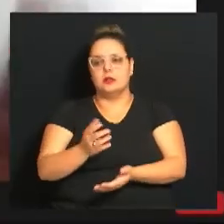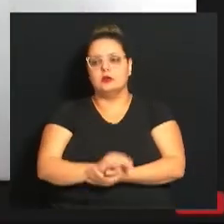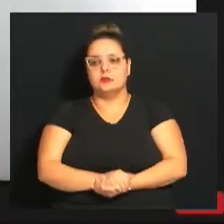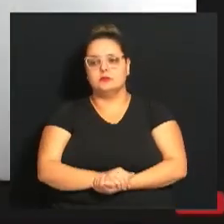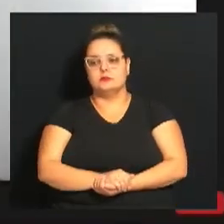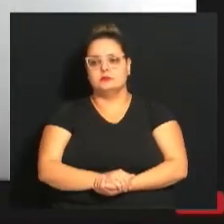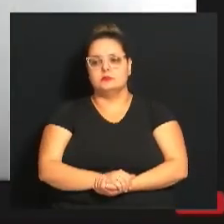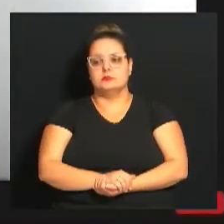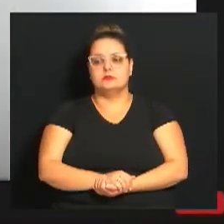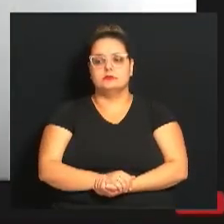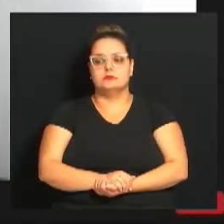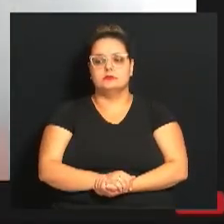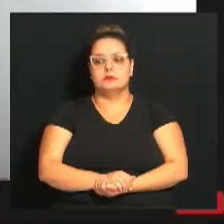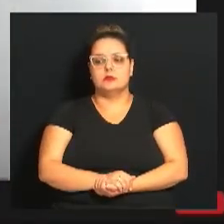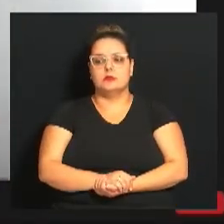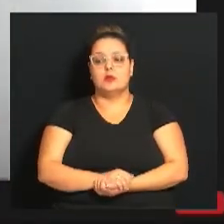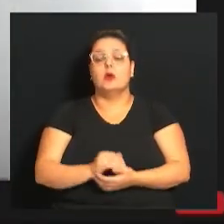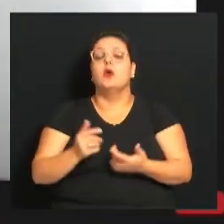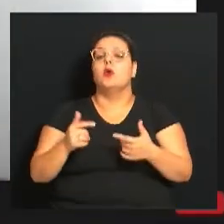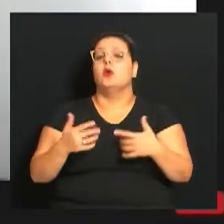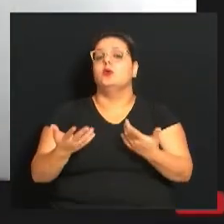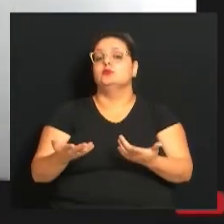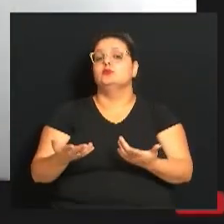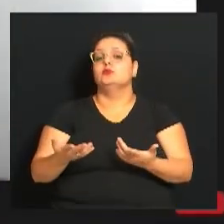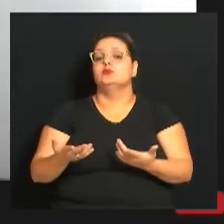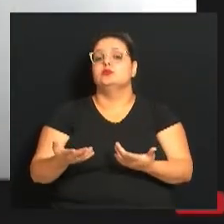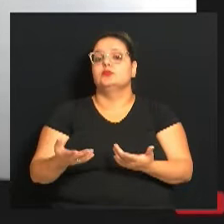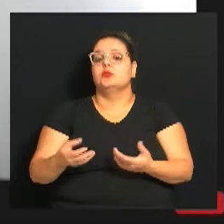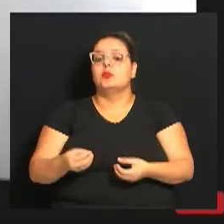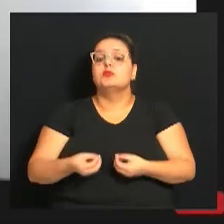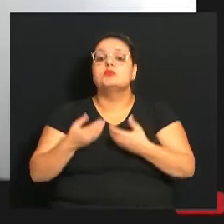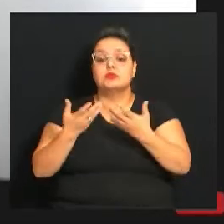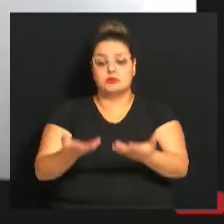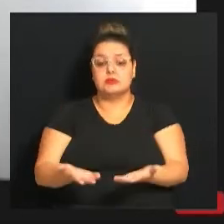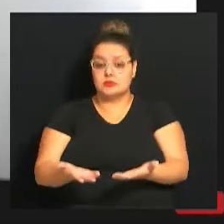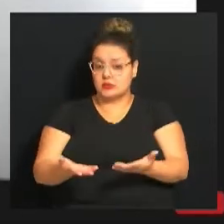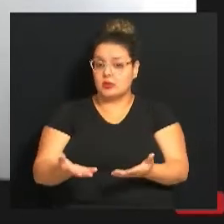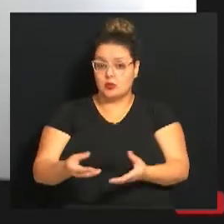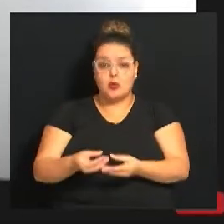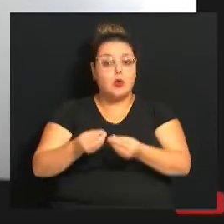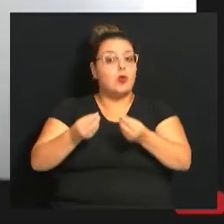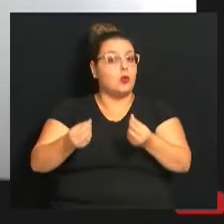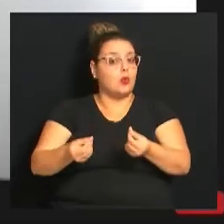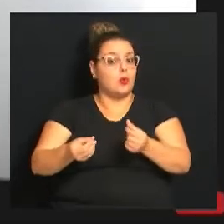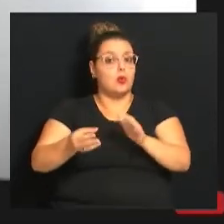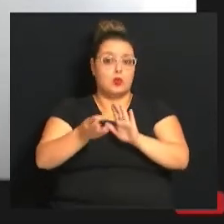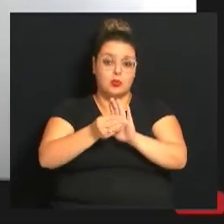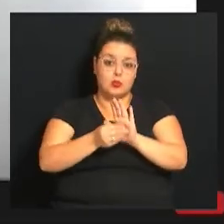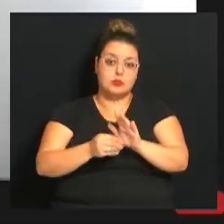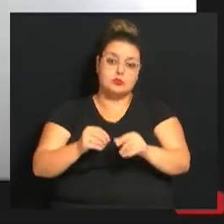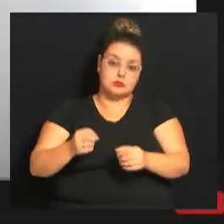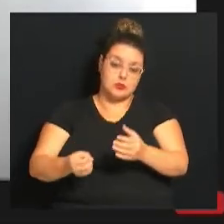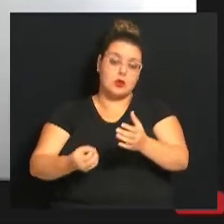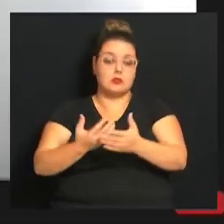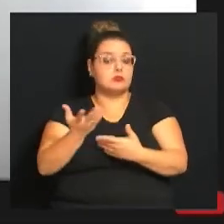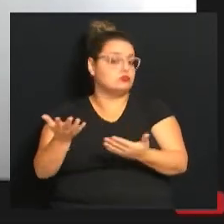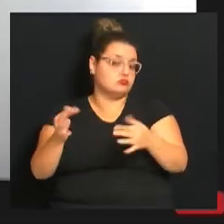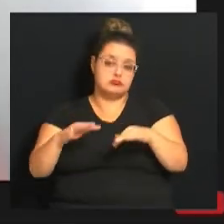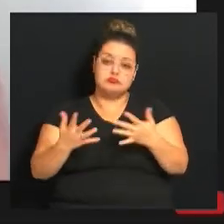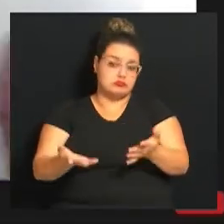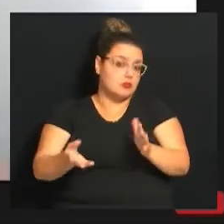360 graus, né? Onde eu consigo entregar com qualidade o conteúdo que eu produzo, que no fim é isso, é o conteúdo,